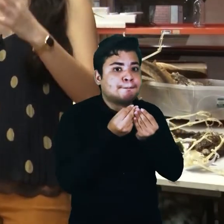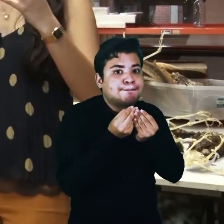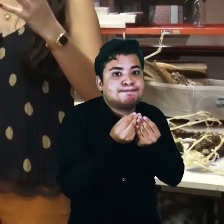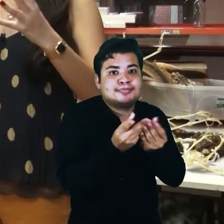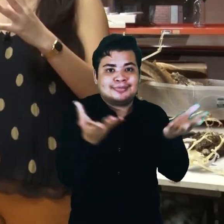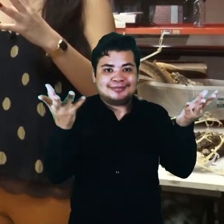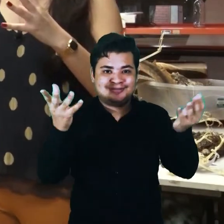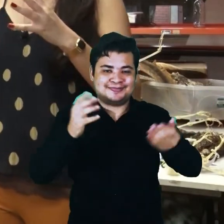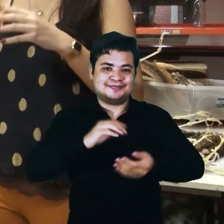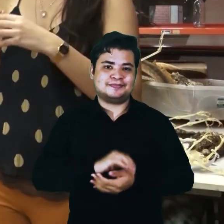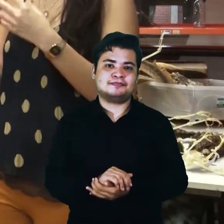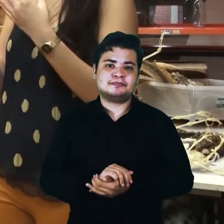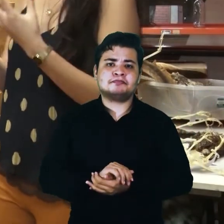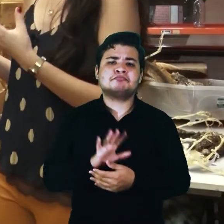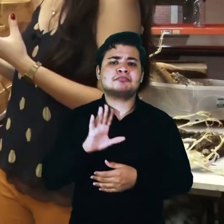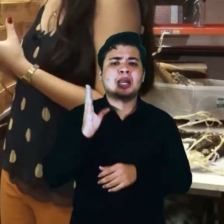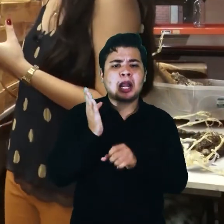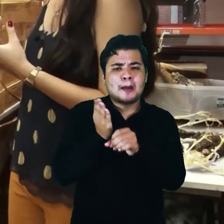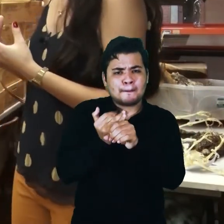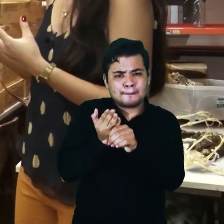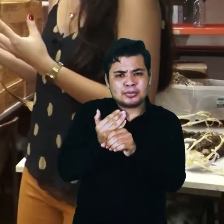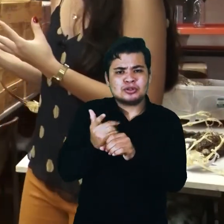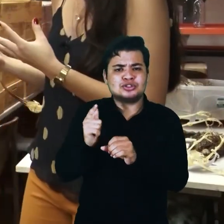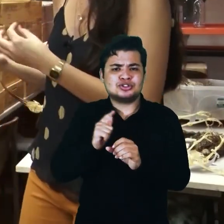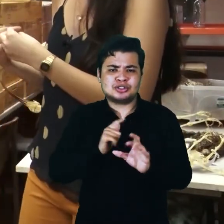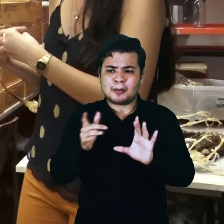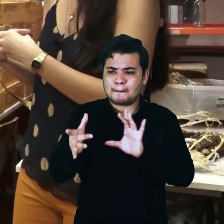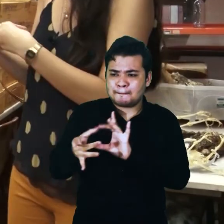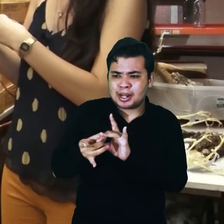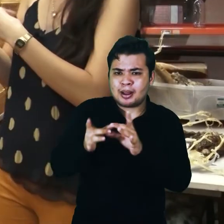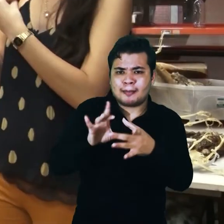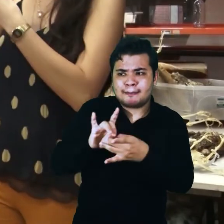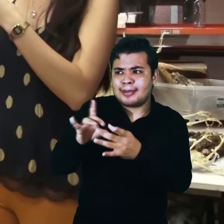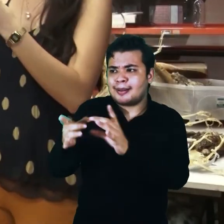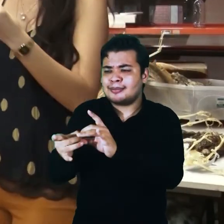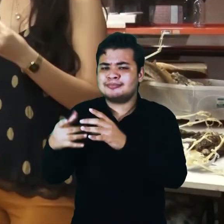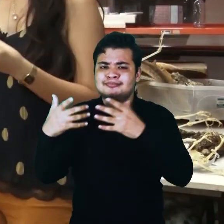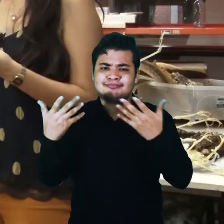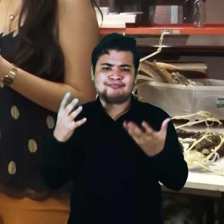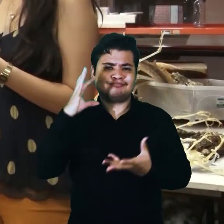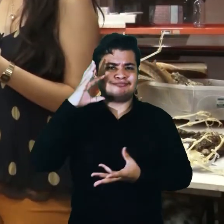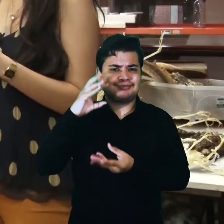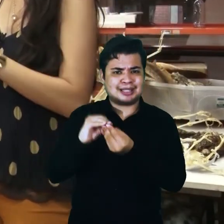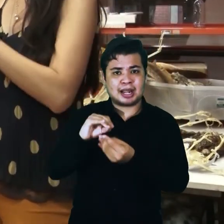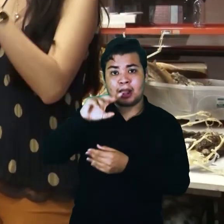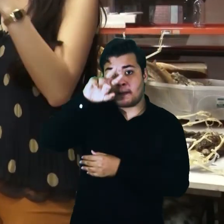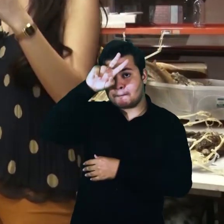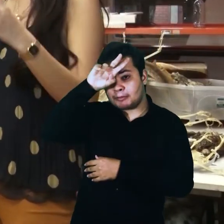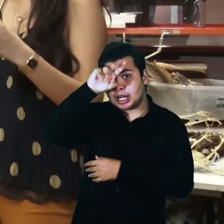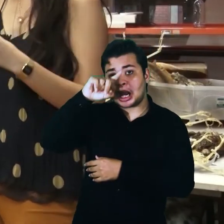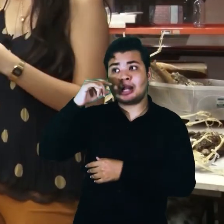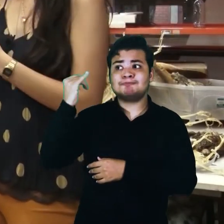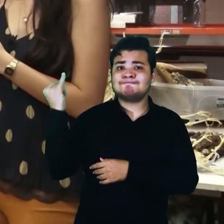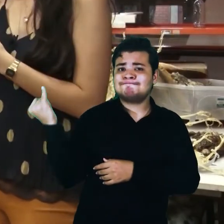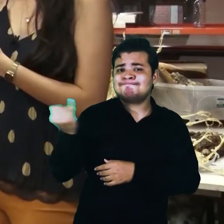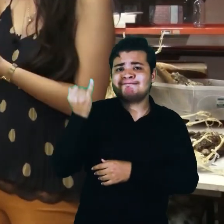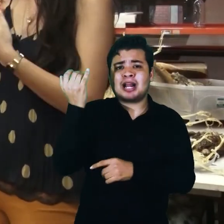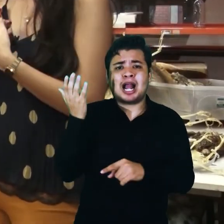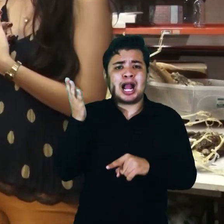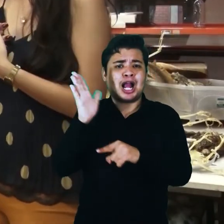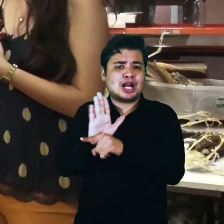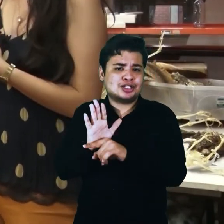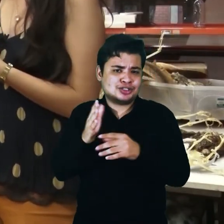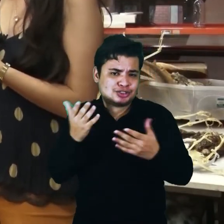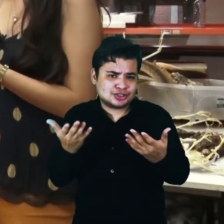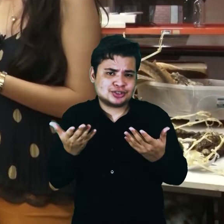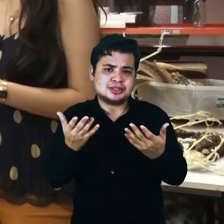ecossistema, na biologia, tudo está muito conectado, os insetos são essenciais também, né, para esse funcionamento, inclusive para a